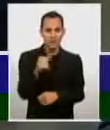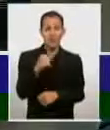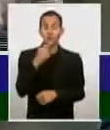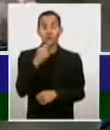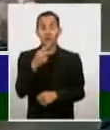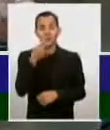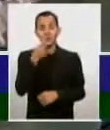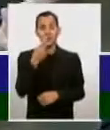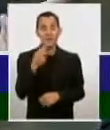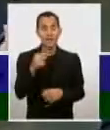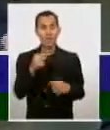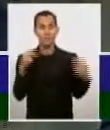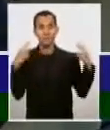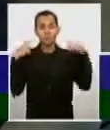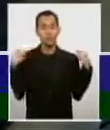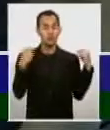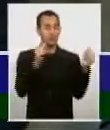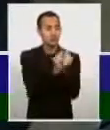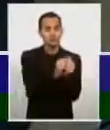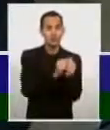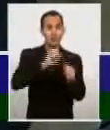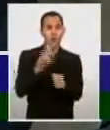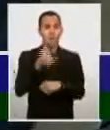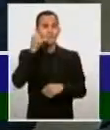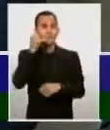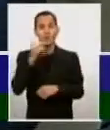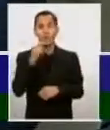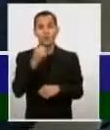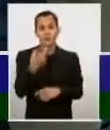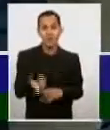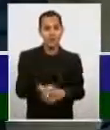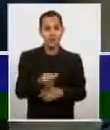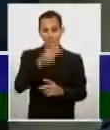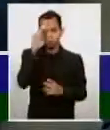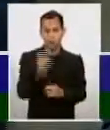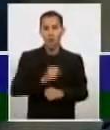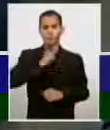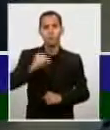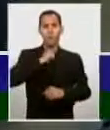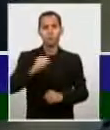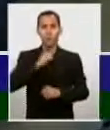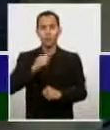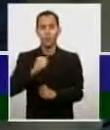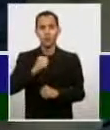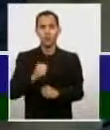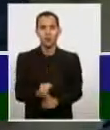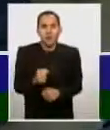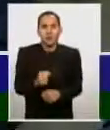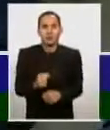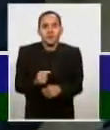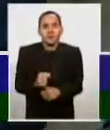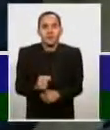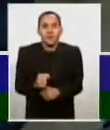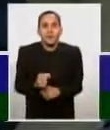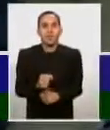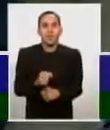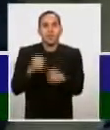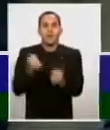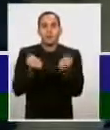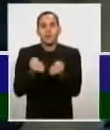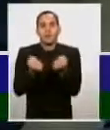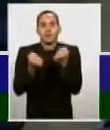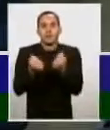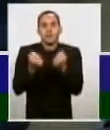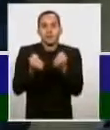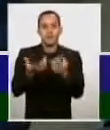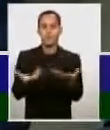consegue nem falar com o motorista que está do seu lado e nem no telefone, porque o cara para aqui, bum, bum, bum, bum, você pula dentro do carro, aquilo não tem